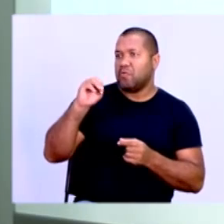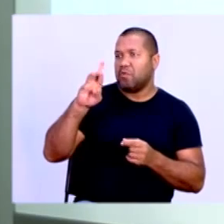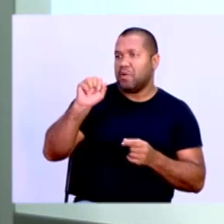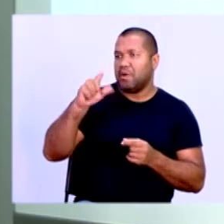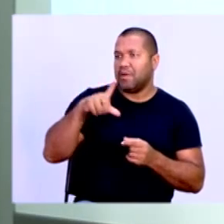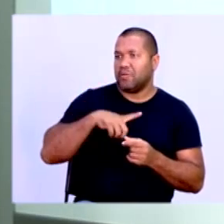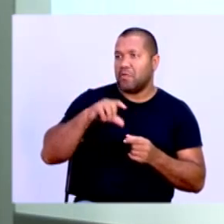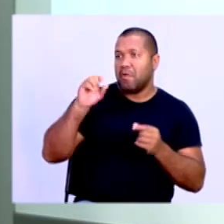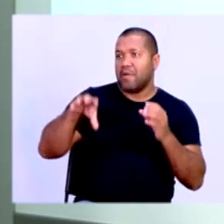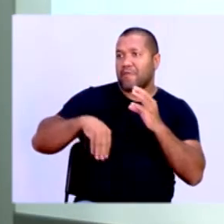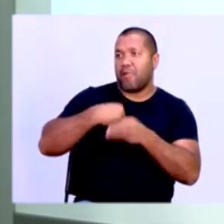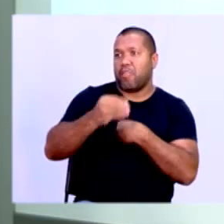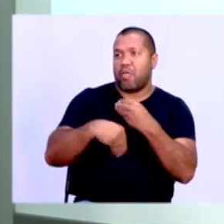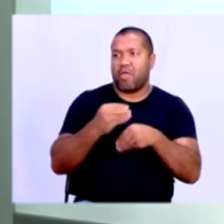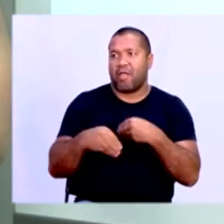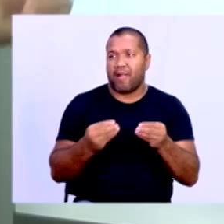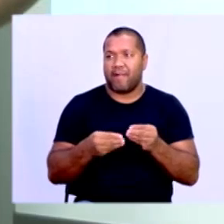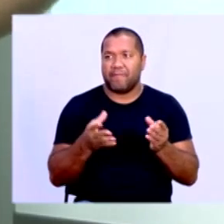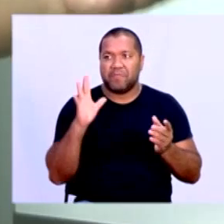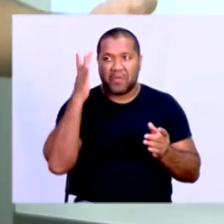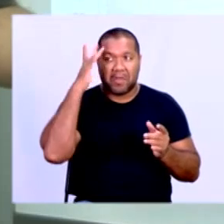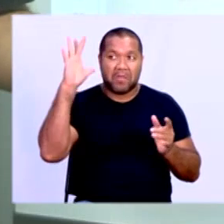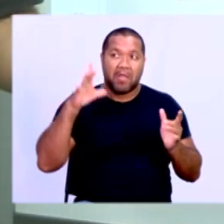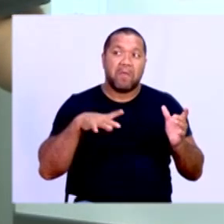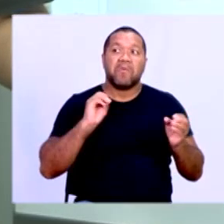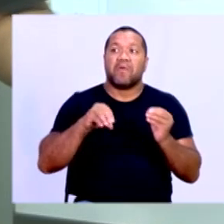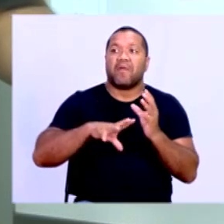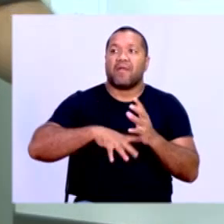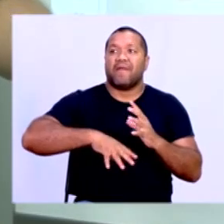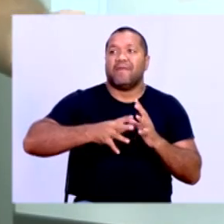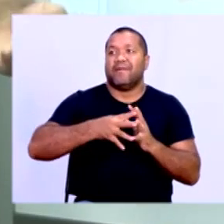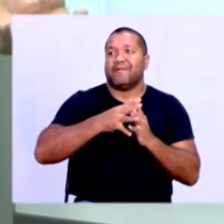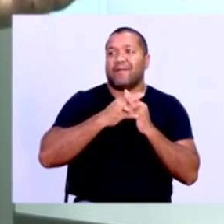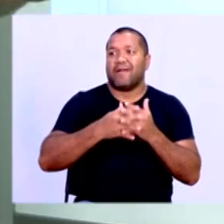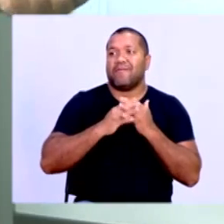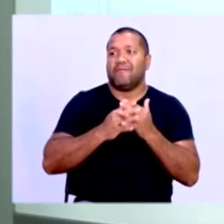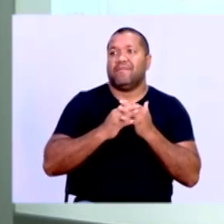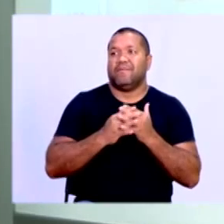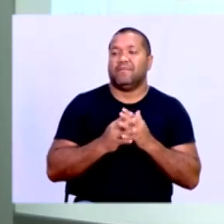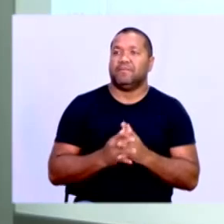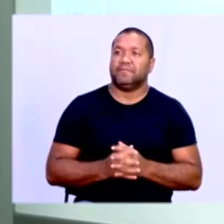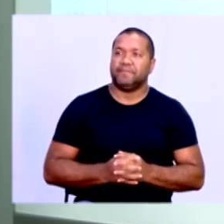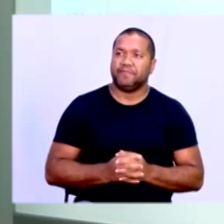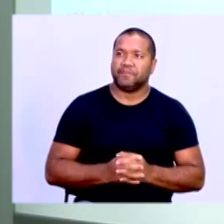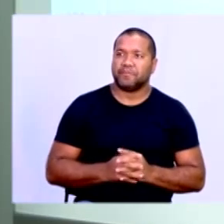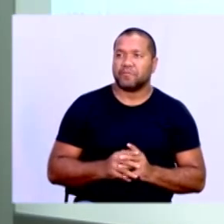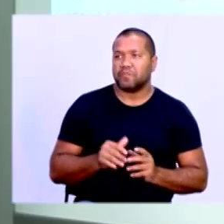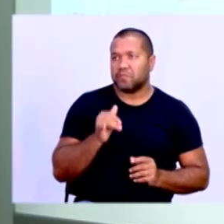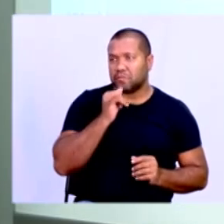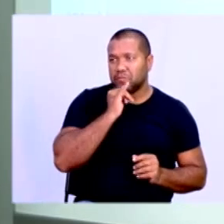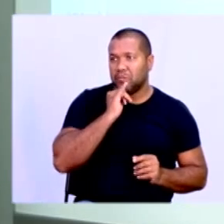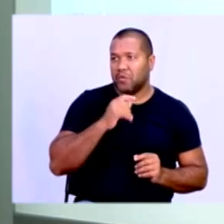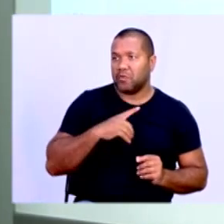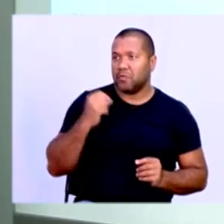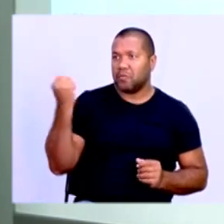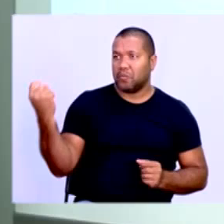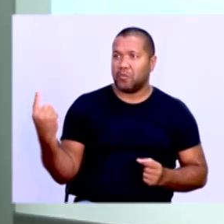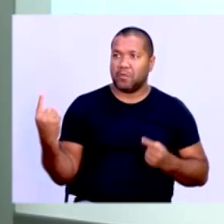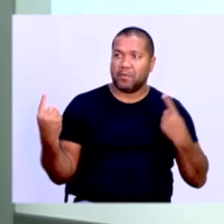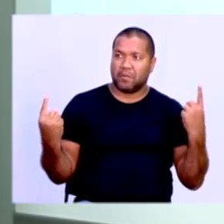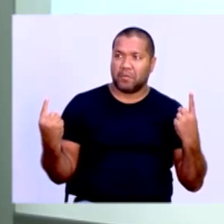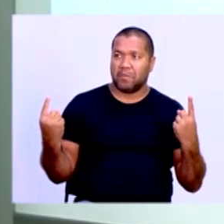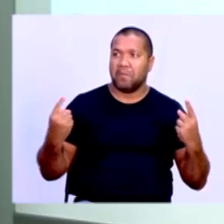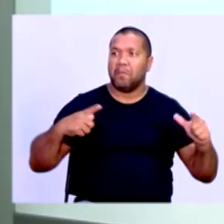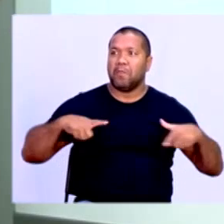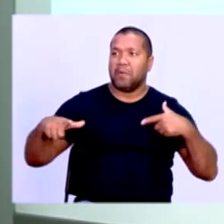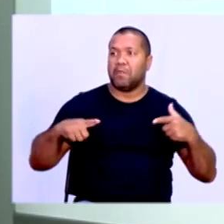né? A aplicação não saberia como, por exemplo, nessa situação que o professor Alan falou, se duas pessoas estivessem fazendo uma atividade, como